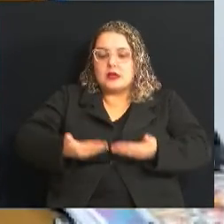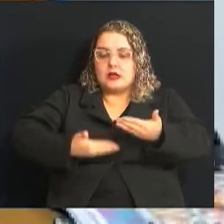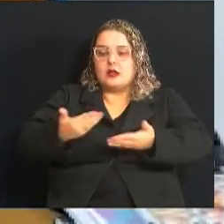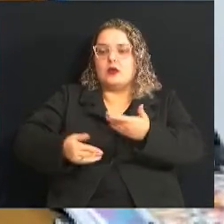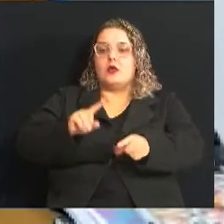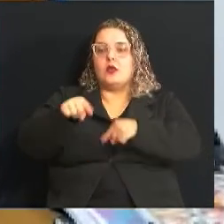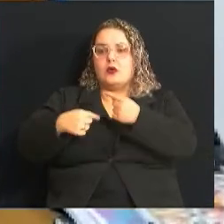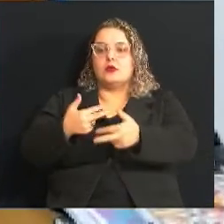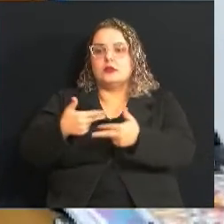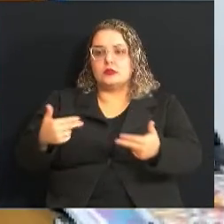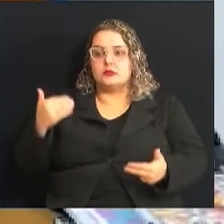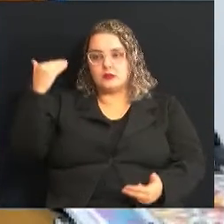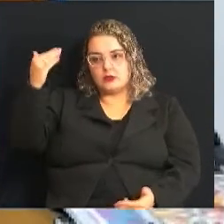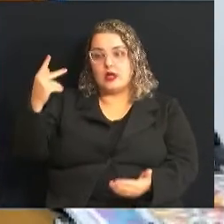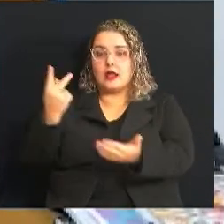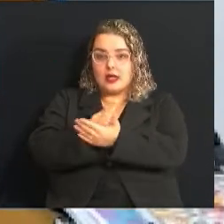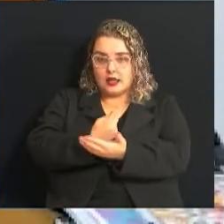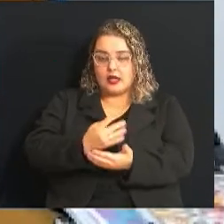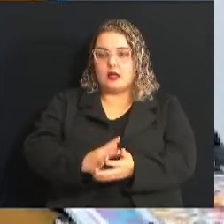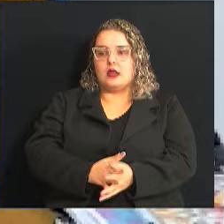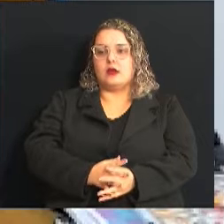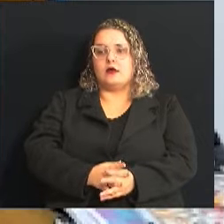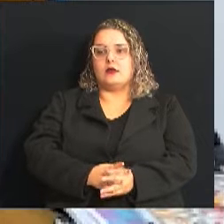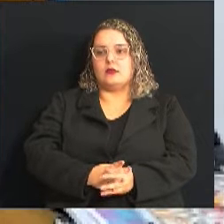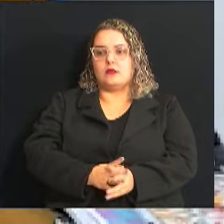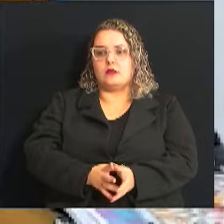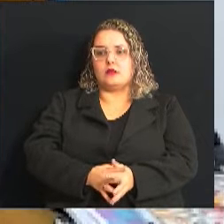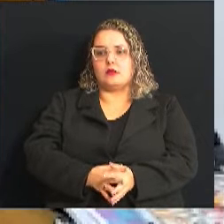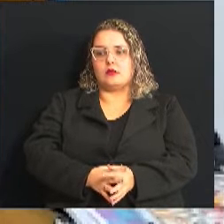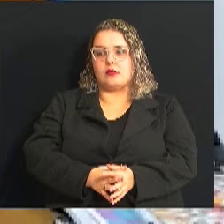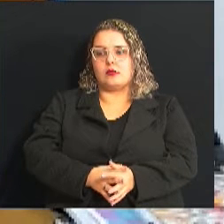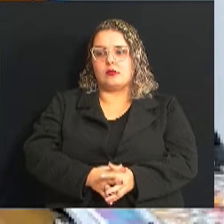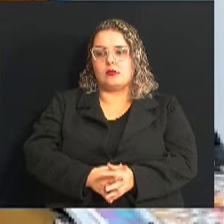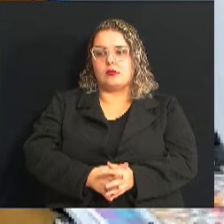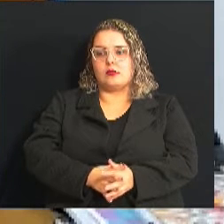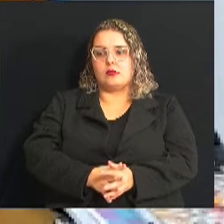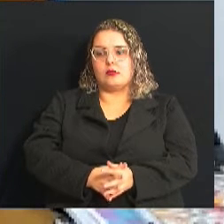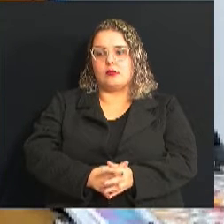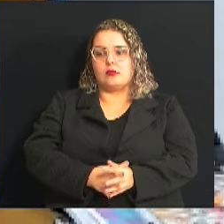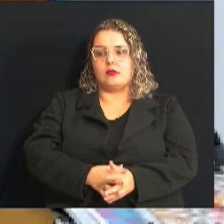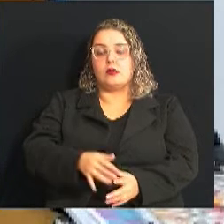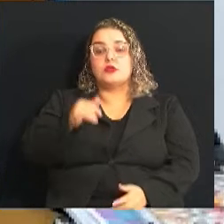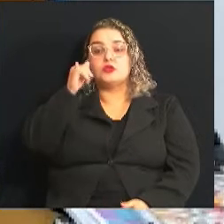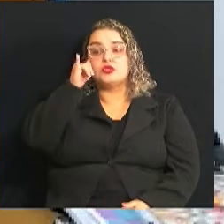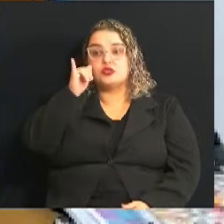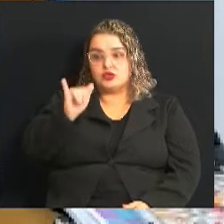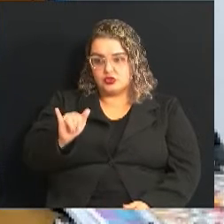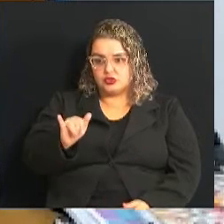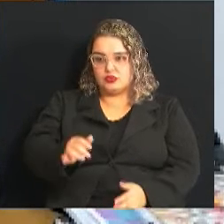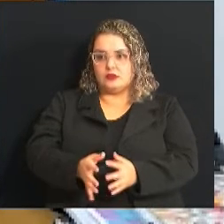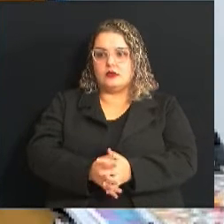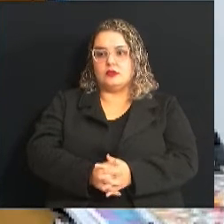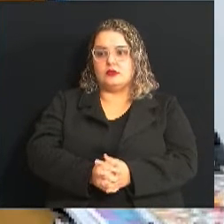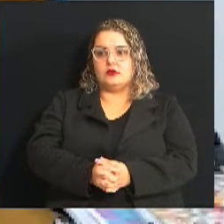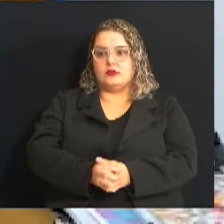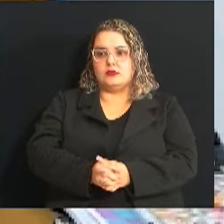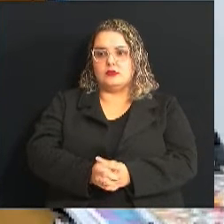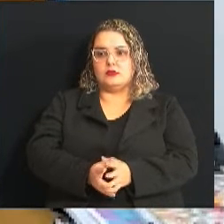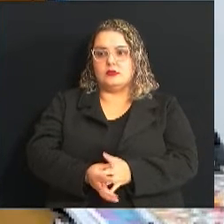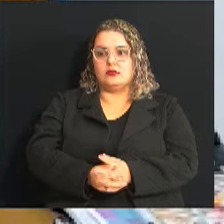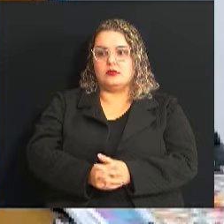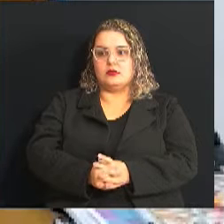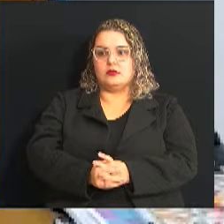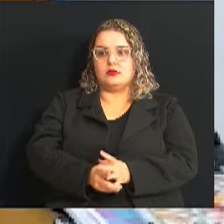adultos falham Gabriel, de evitar, eles evitam se mostrar vulneráveis